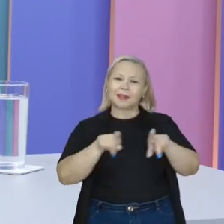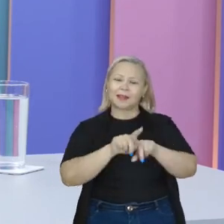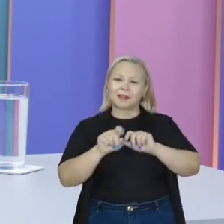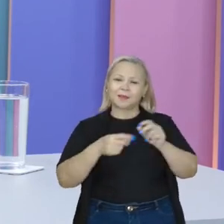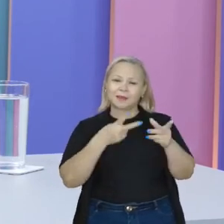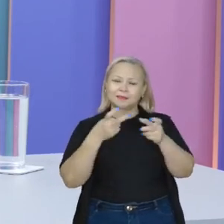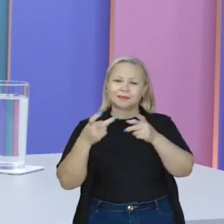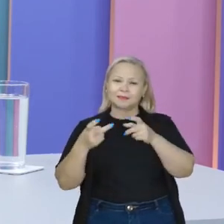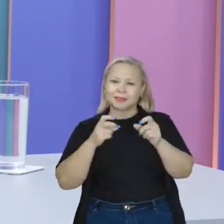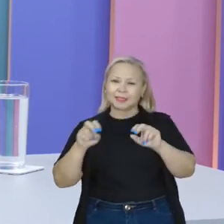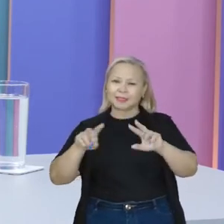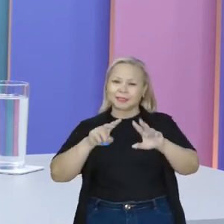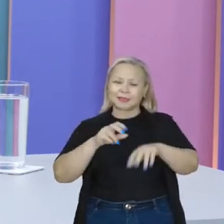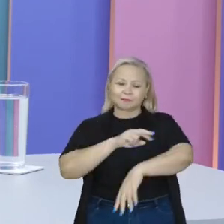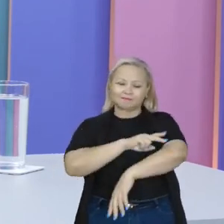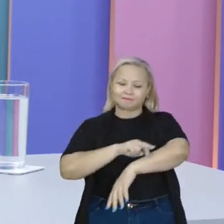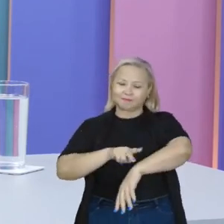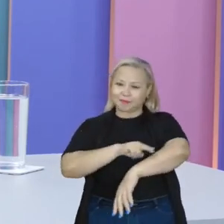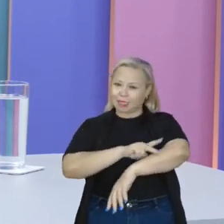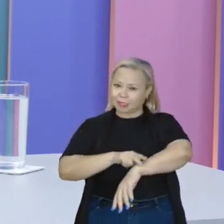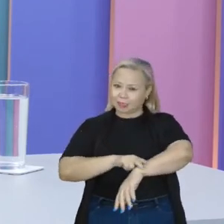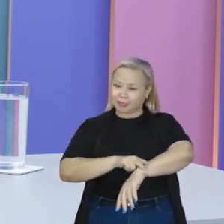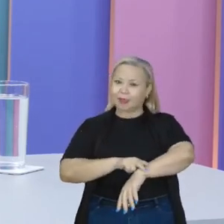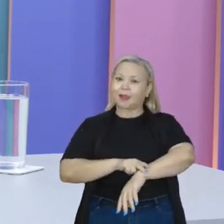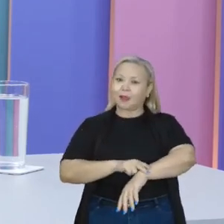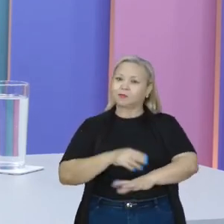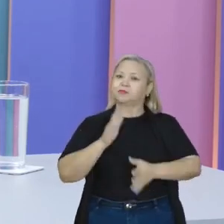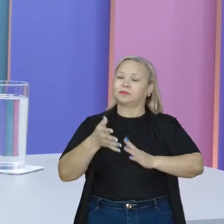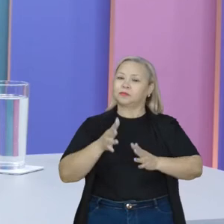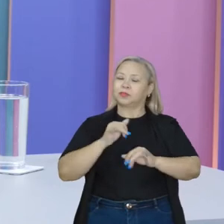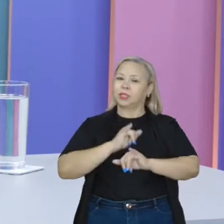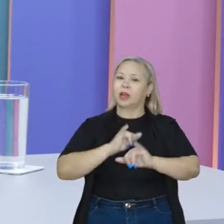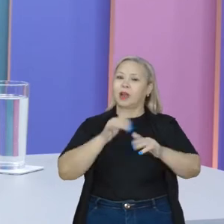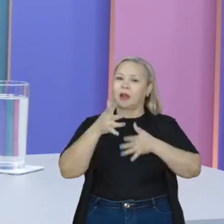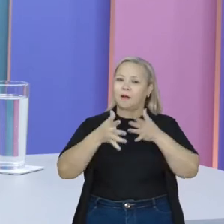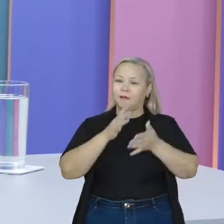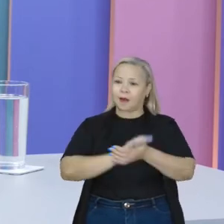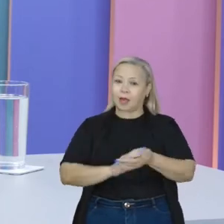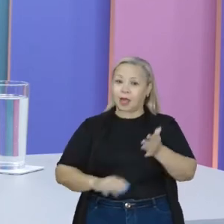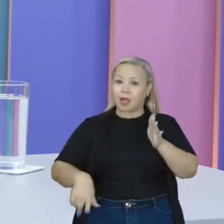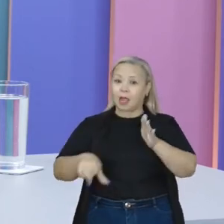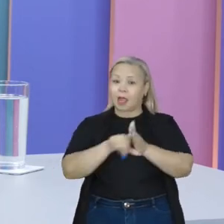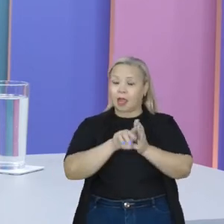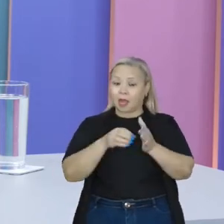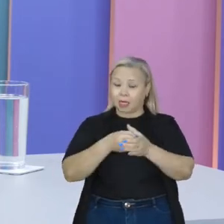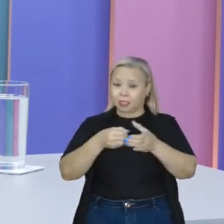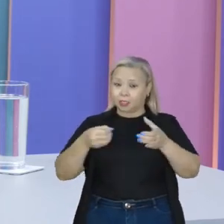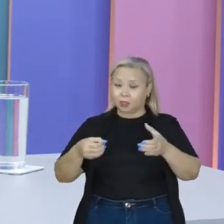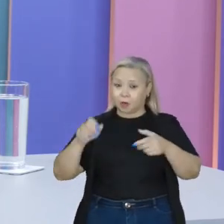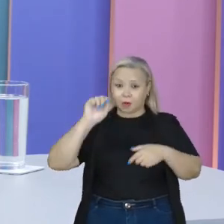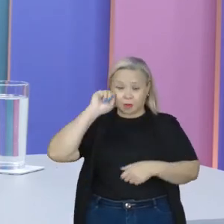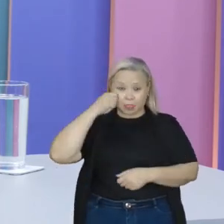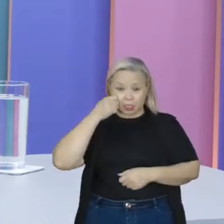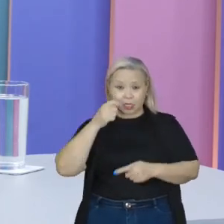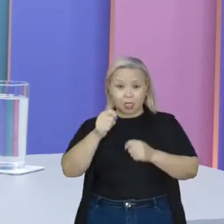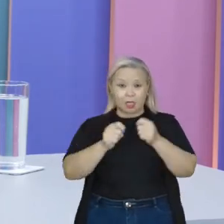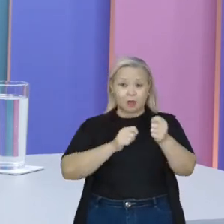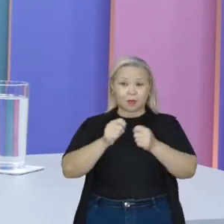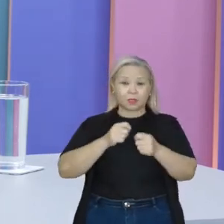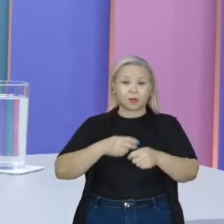vista racial, né, algumas eu já citei, né, foi a lei de cotas, a regularização do